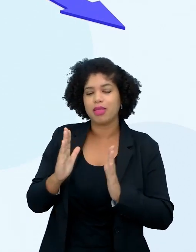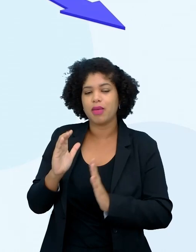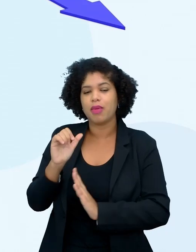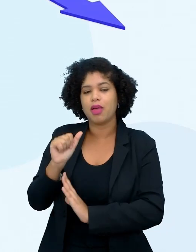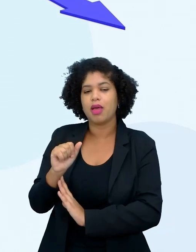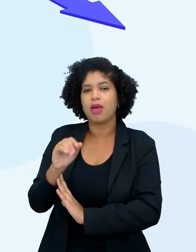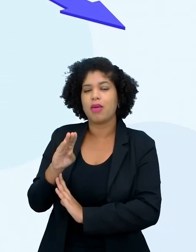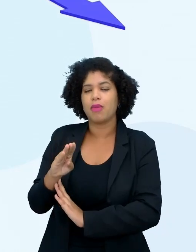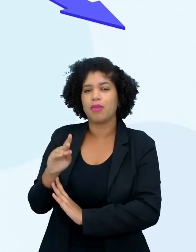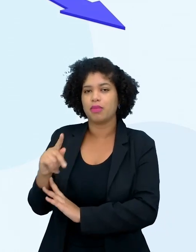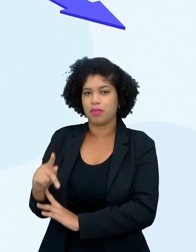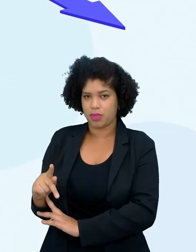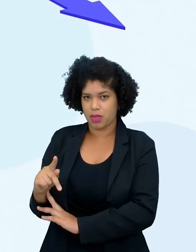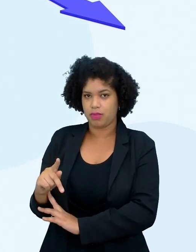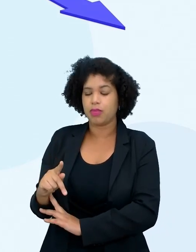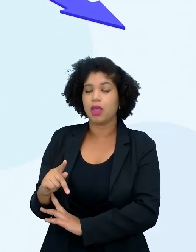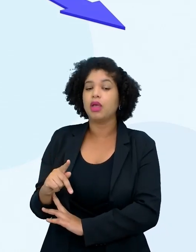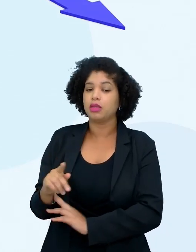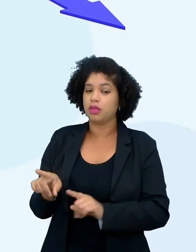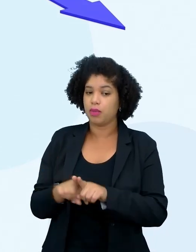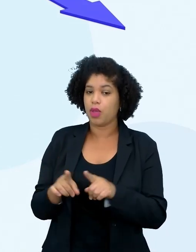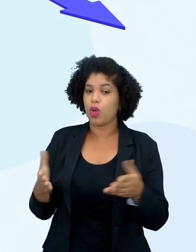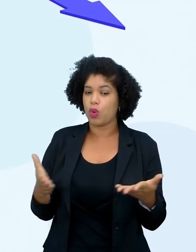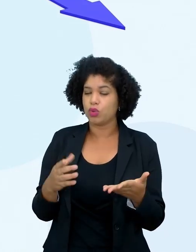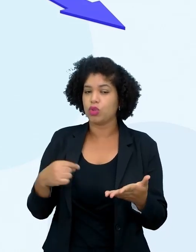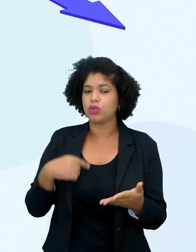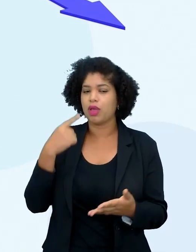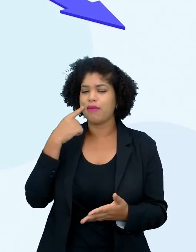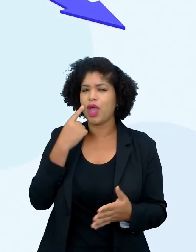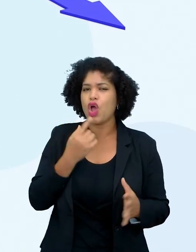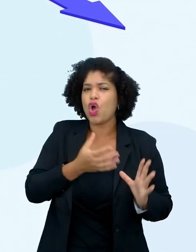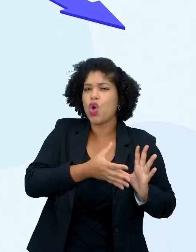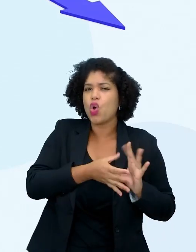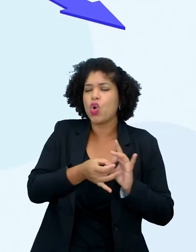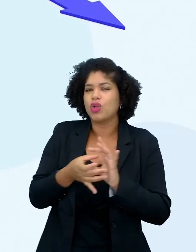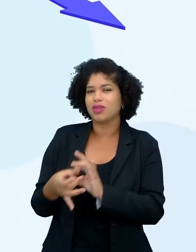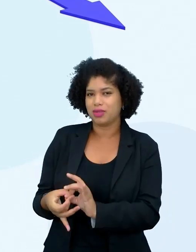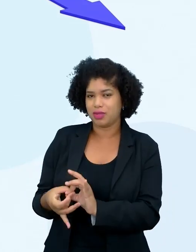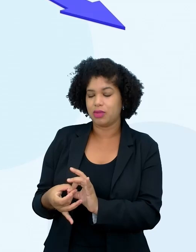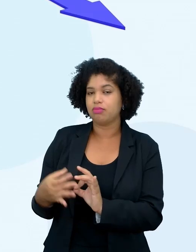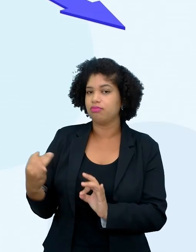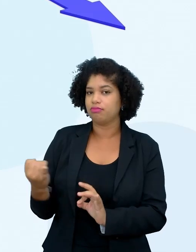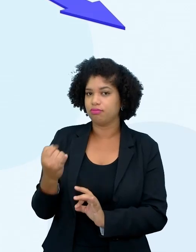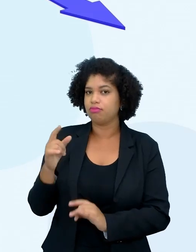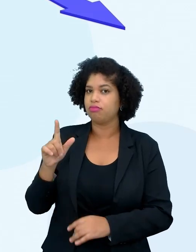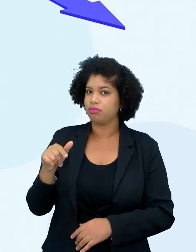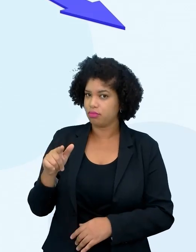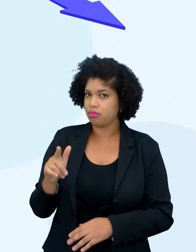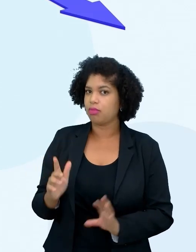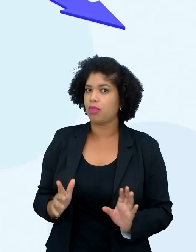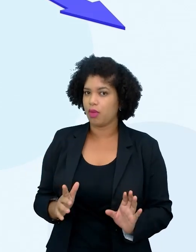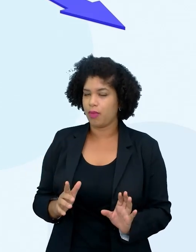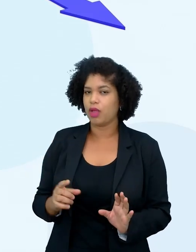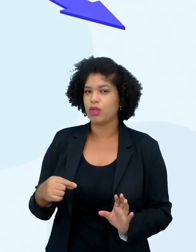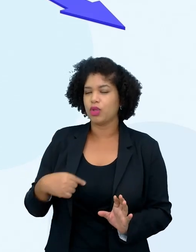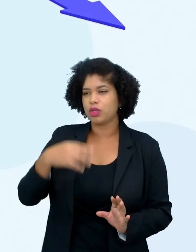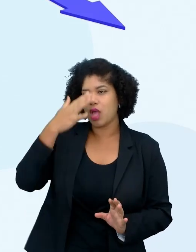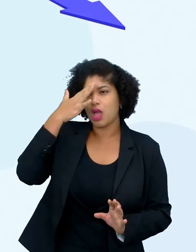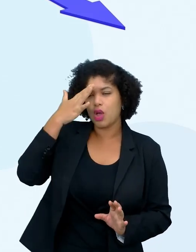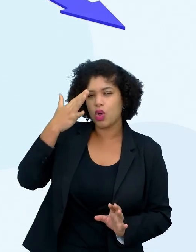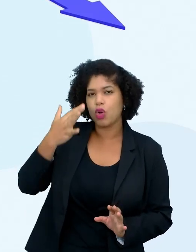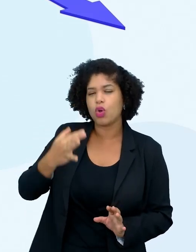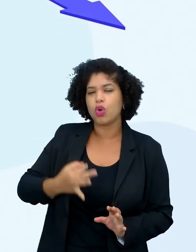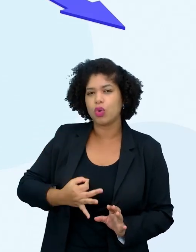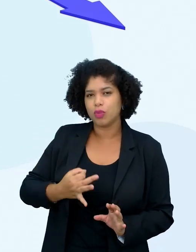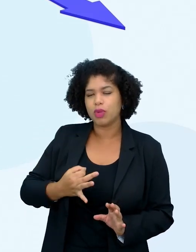vai destacar nessa TPC de hoje a etapa de contextualização, que é uma etapa super importante para a gente começar a trabalhar